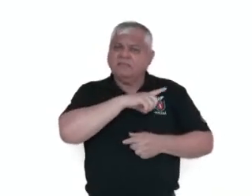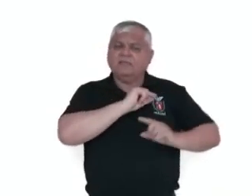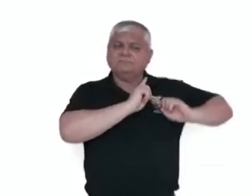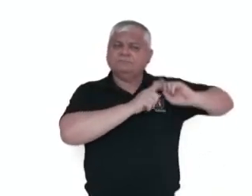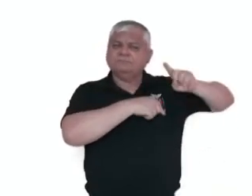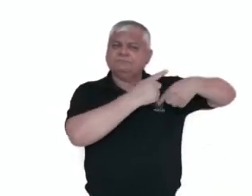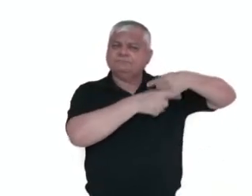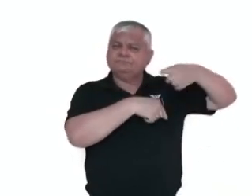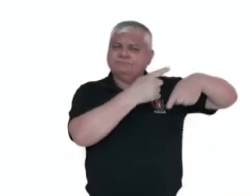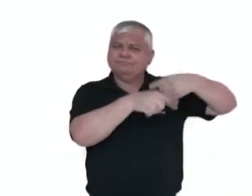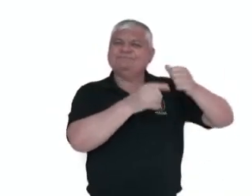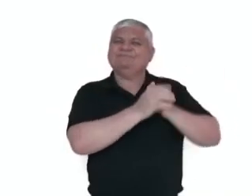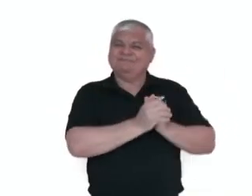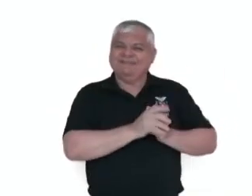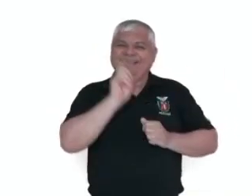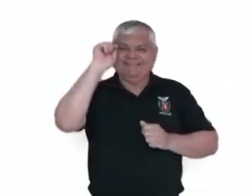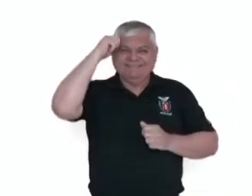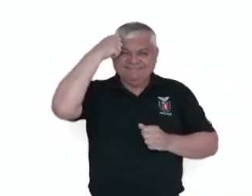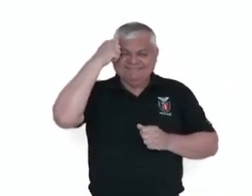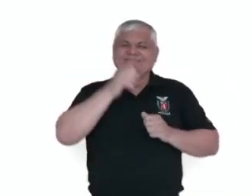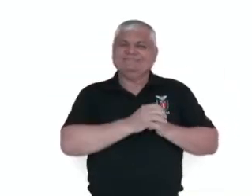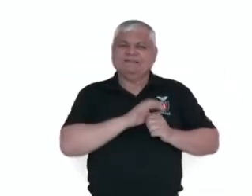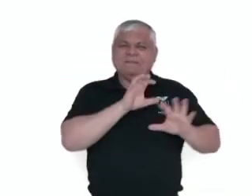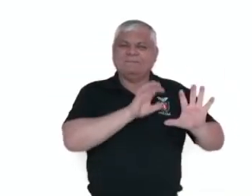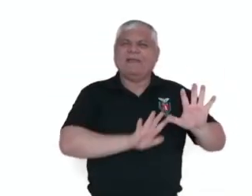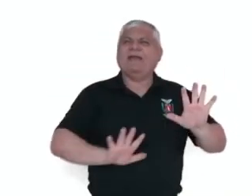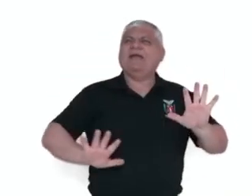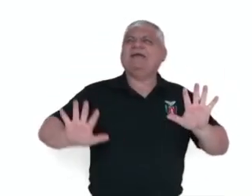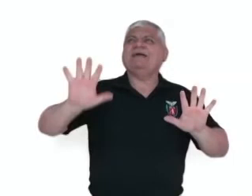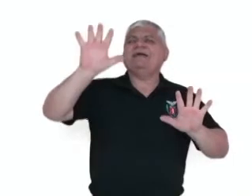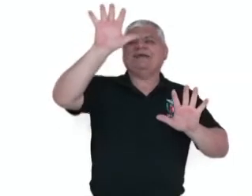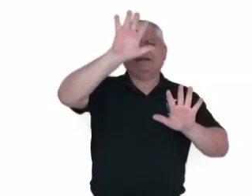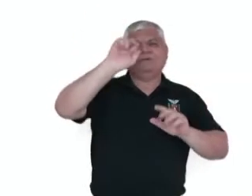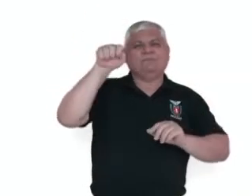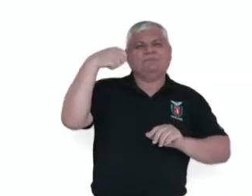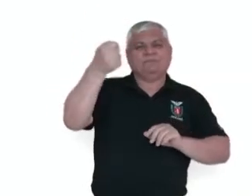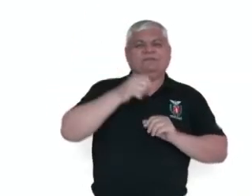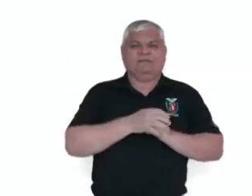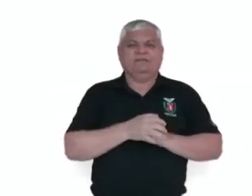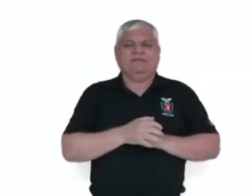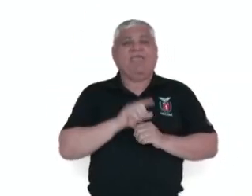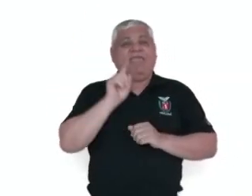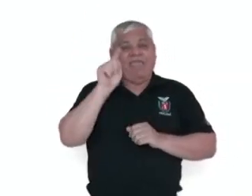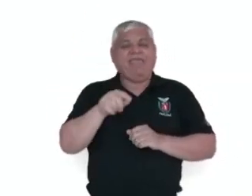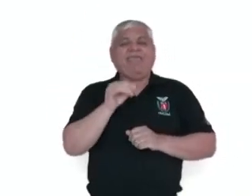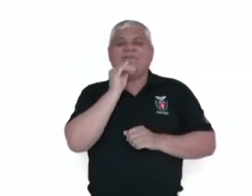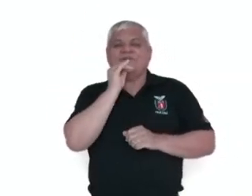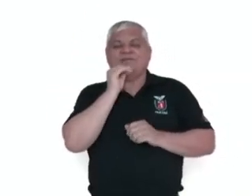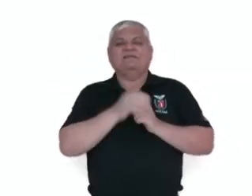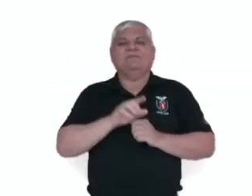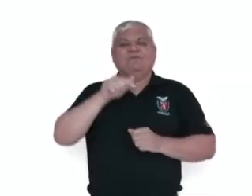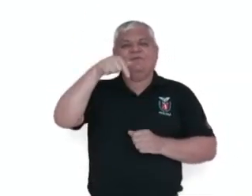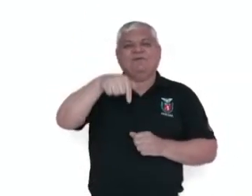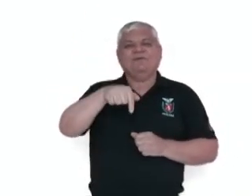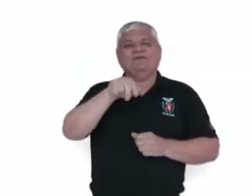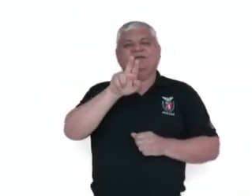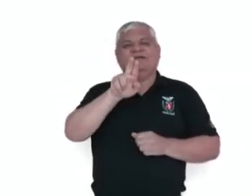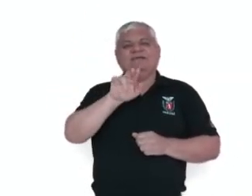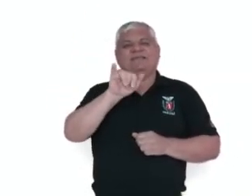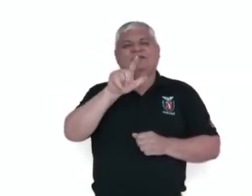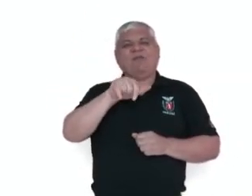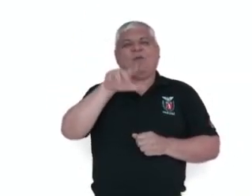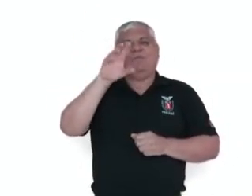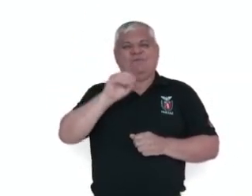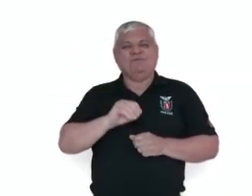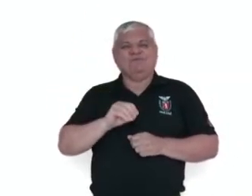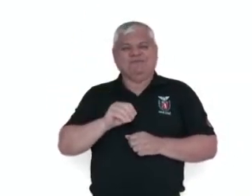quilombolas, espalhada por todo o território nacional. São chamadas de remanescentes de quilombos. São